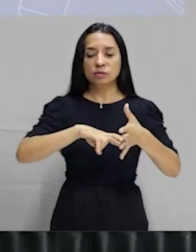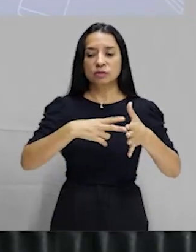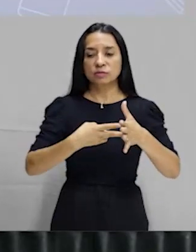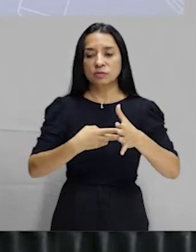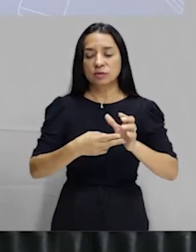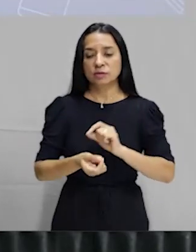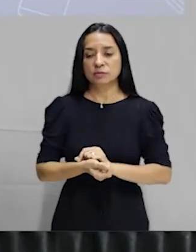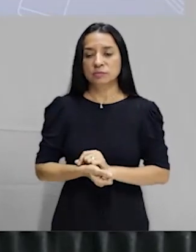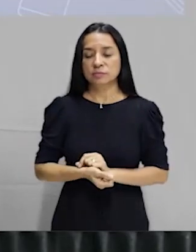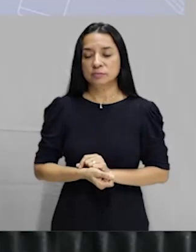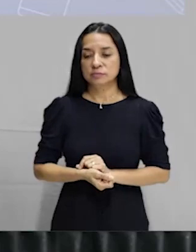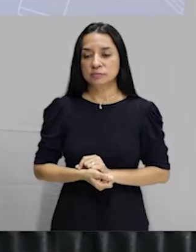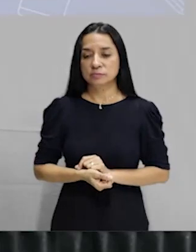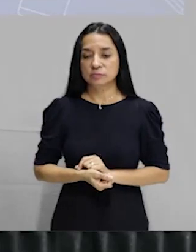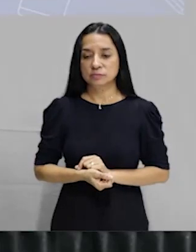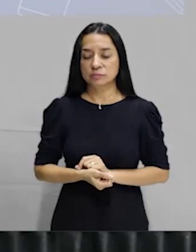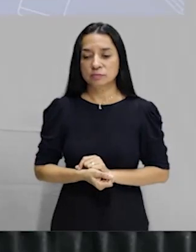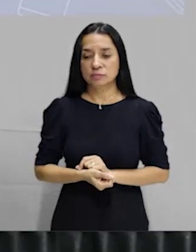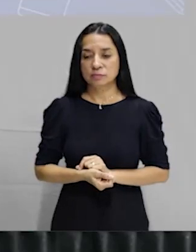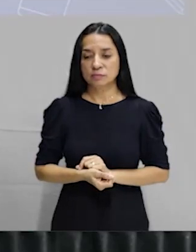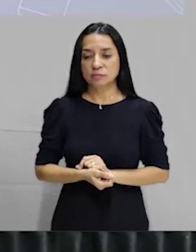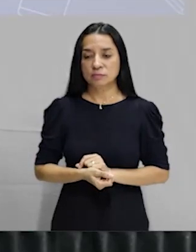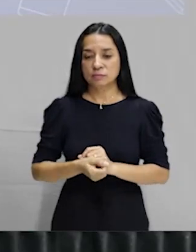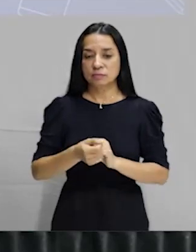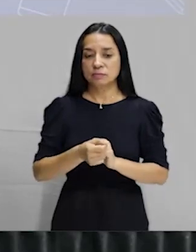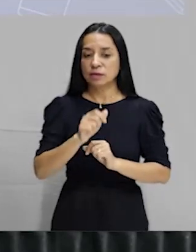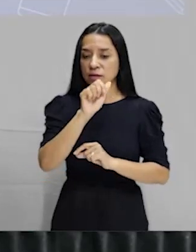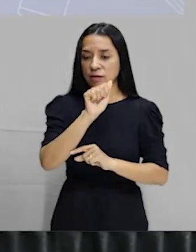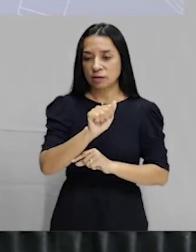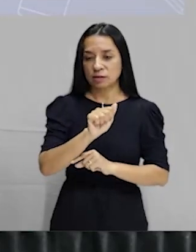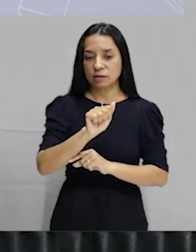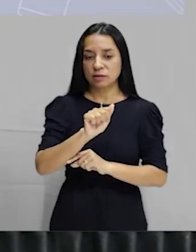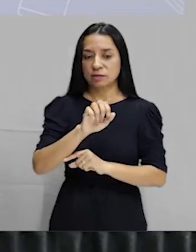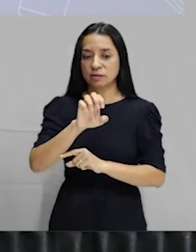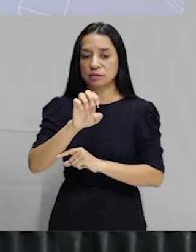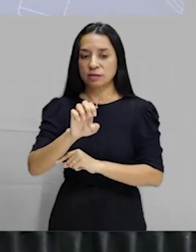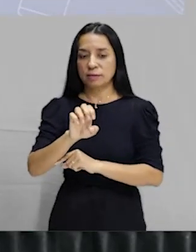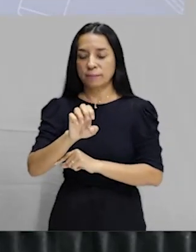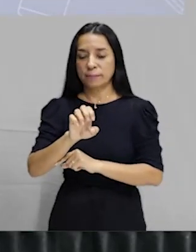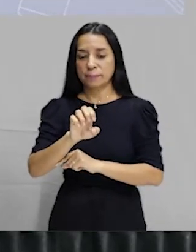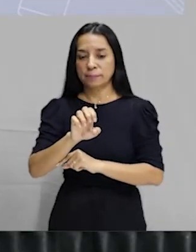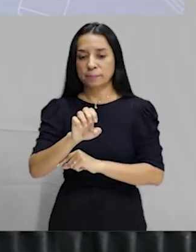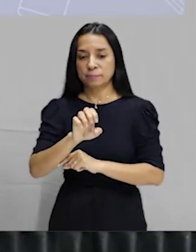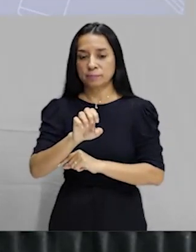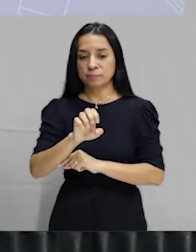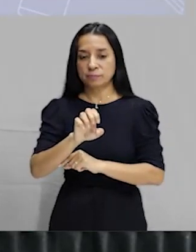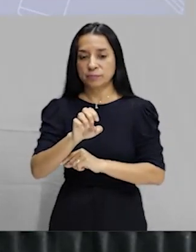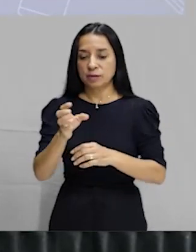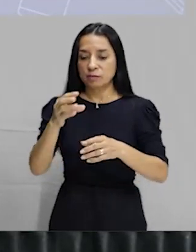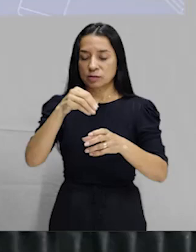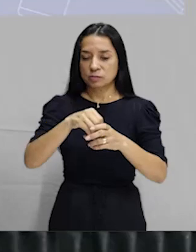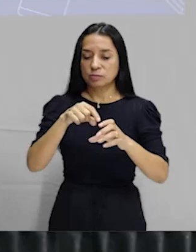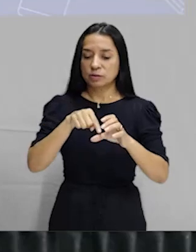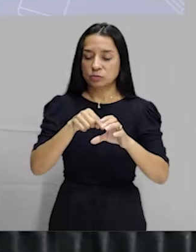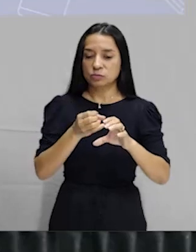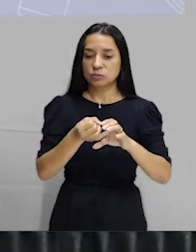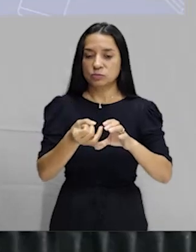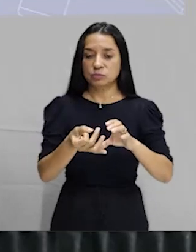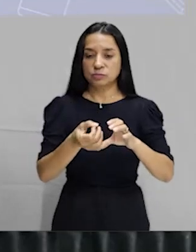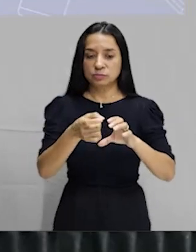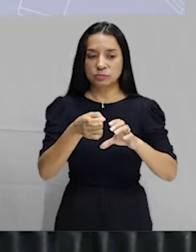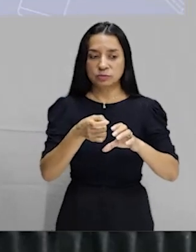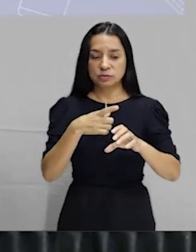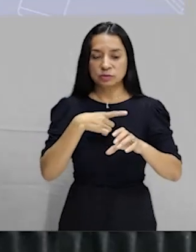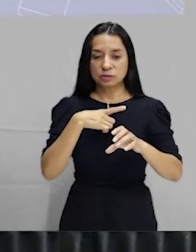significa? Significa que os elementos A e E, eles fazem parte do conjunto X. Então, veja, eu já